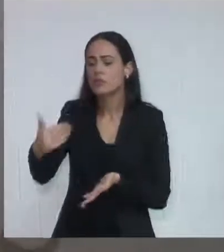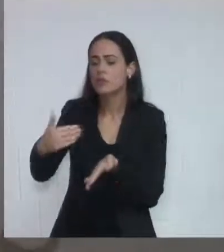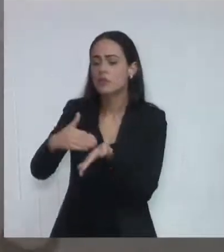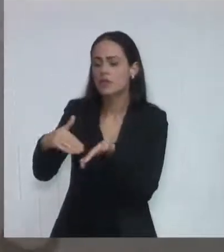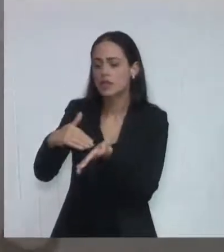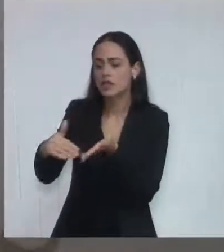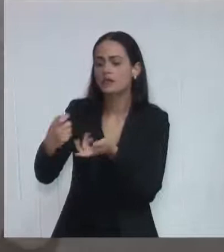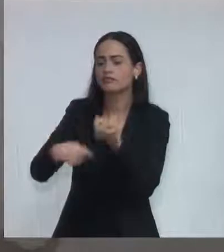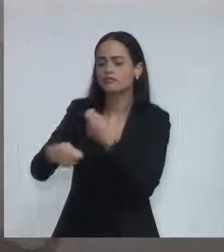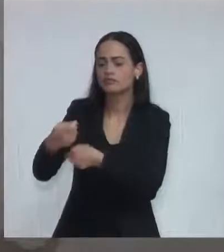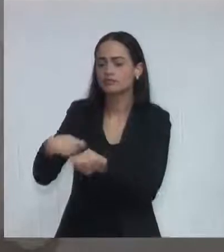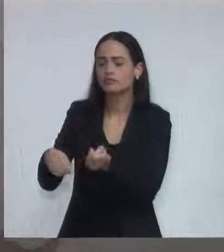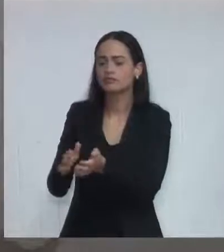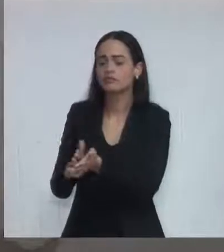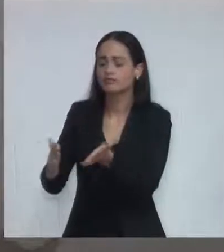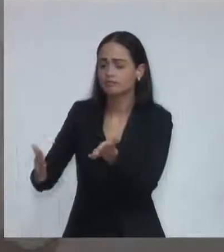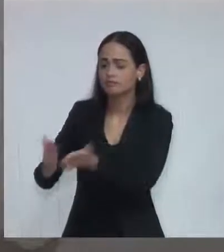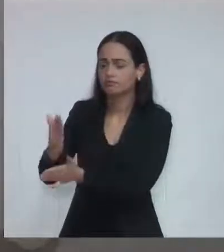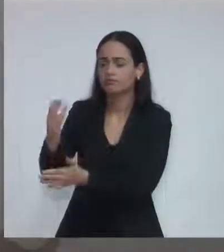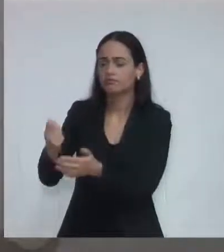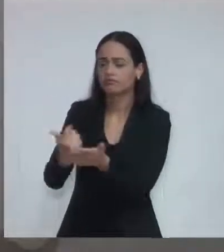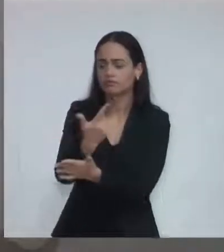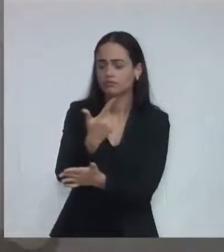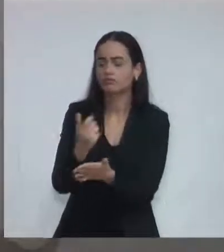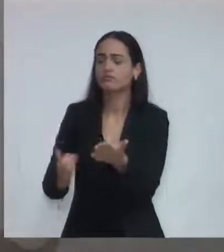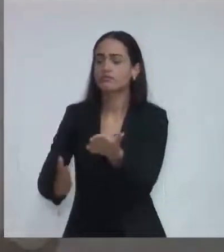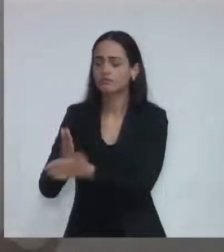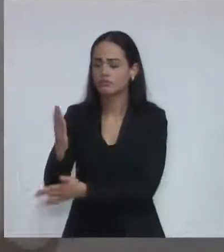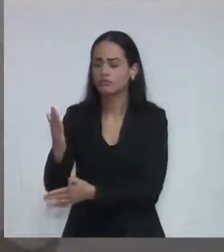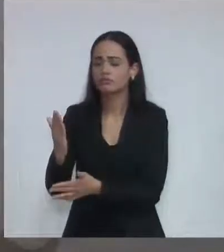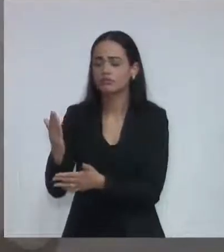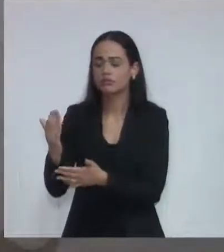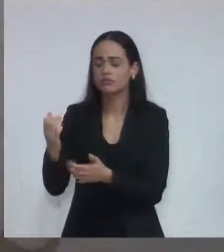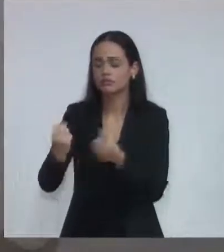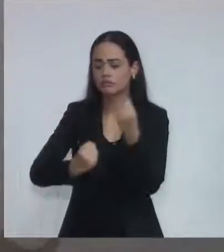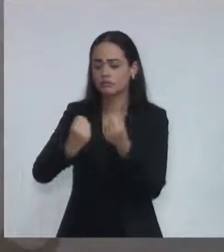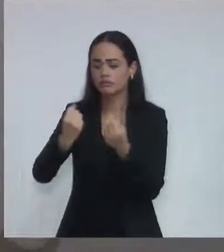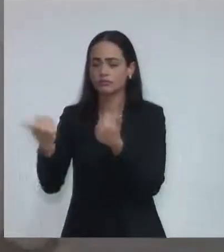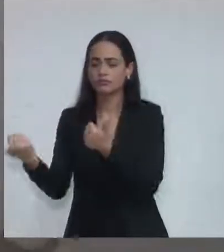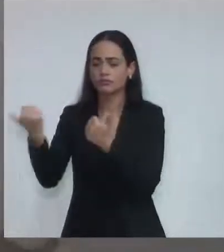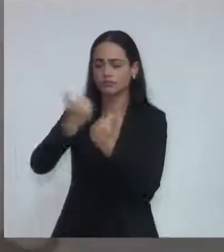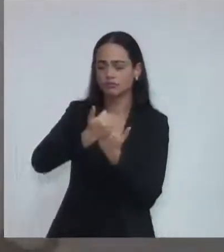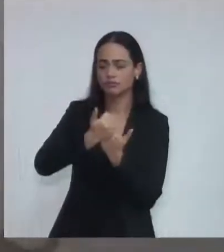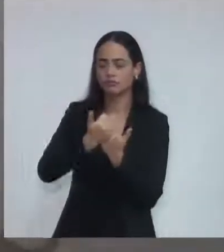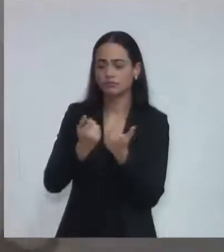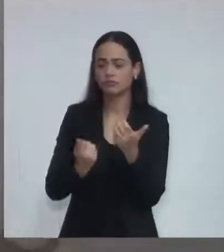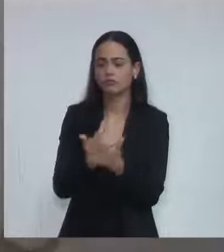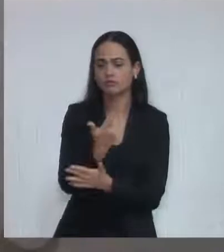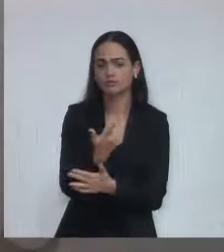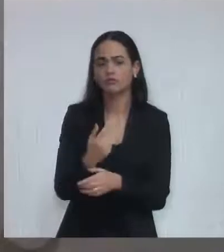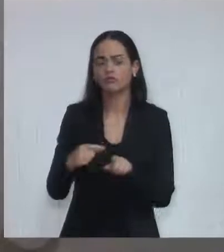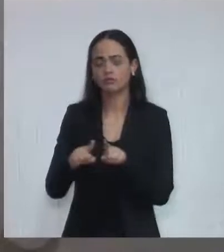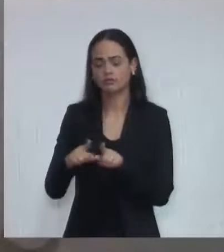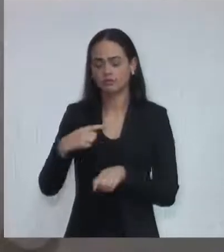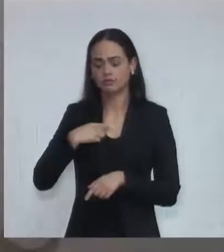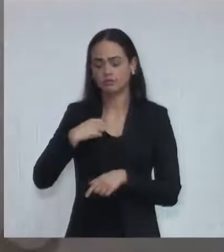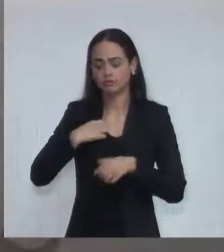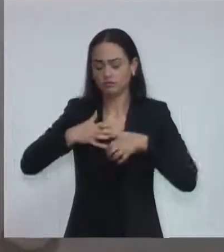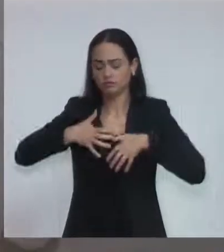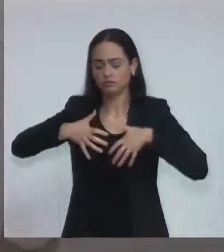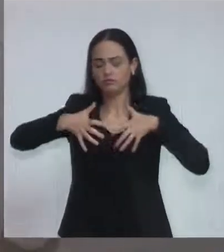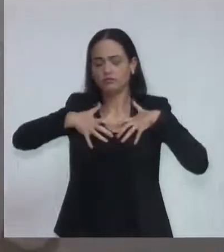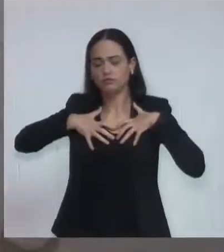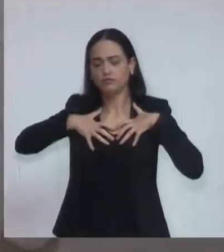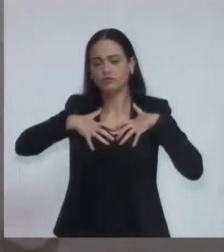que libere a compra dessas viaturas, a troca dessas viaturas, a compra dos coletes, a compra dos uniformes. Isso